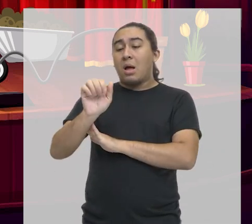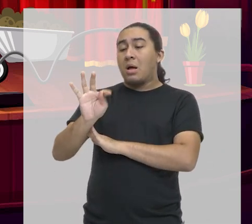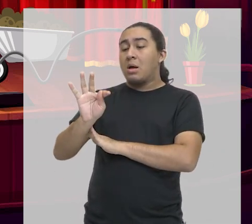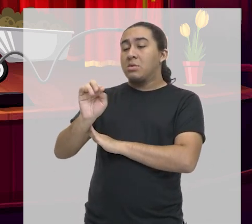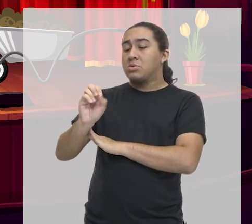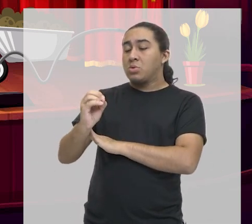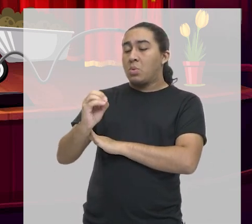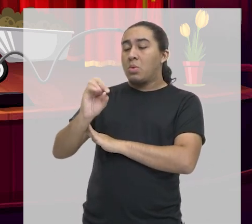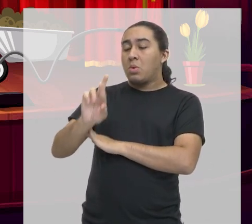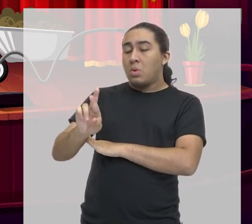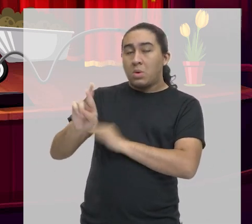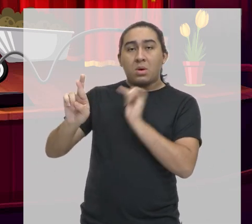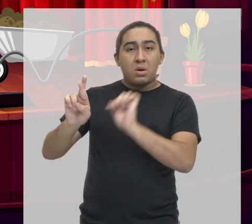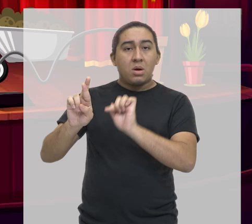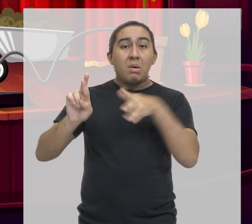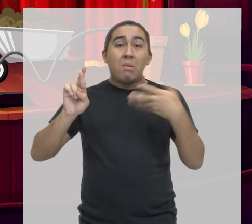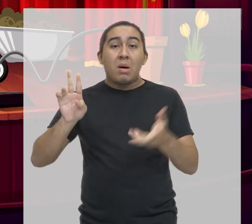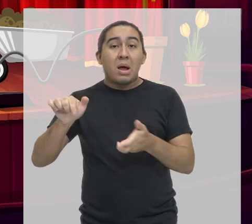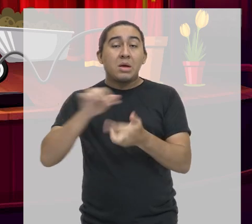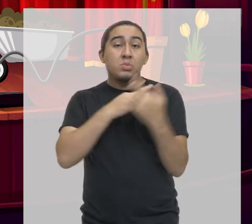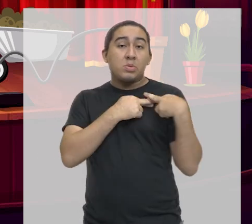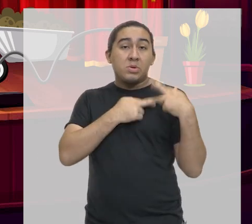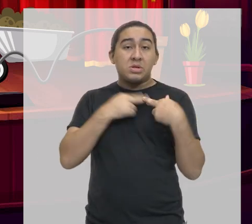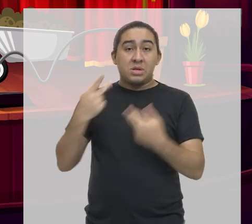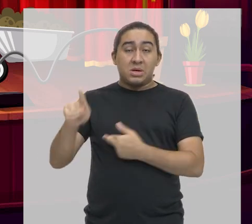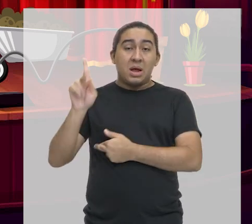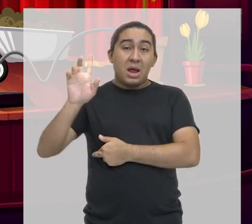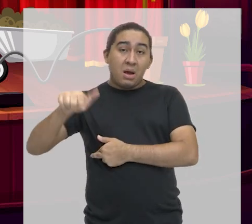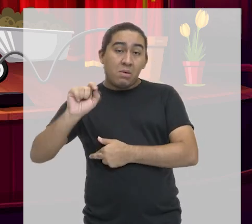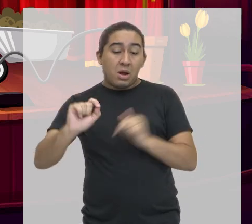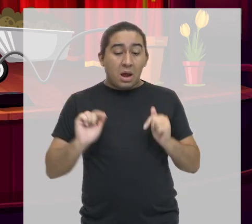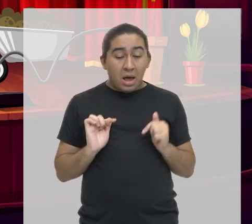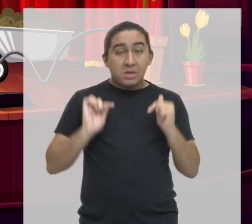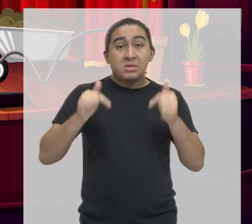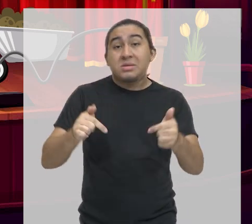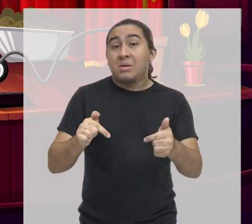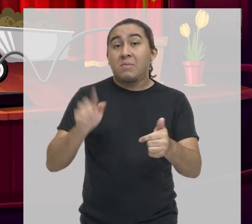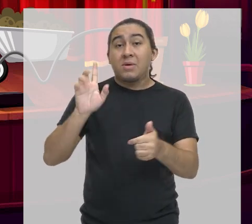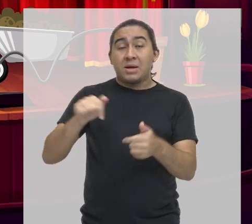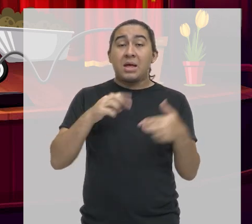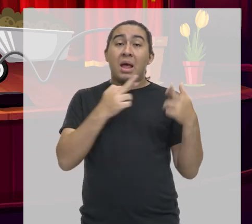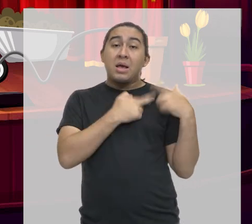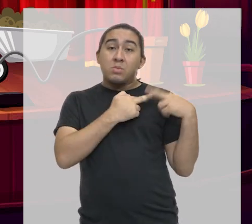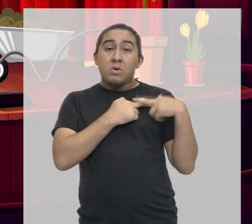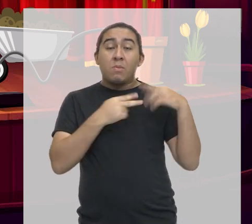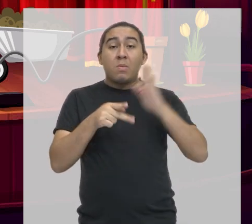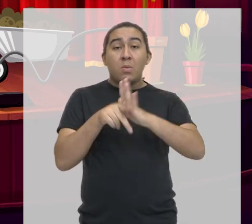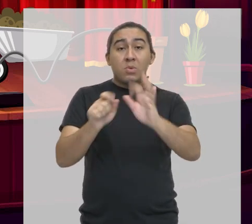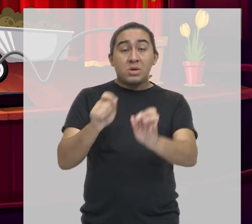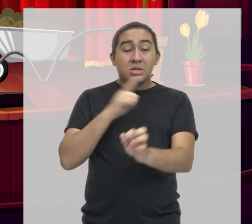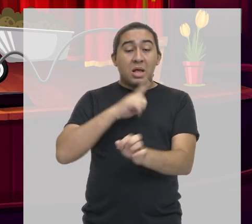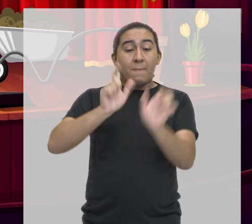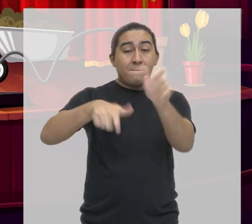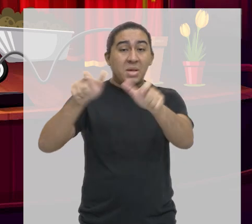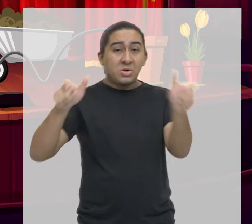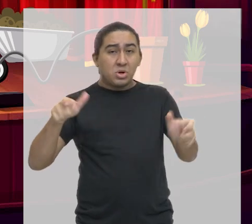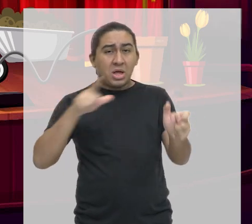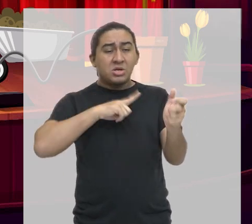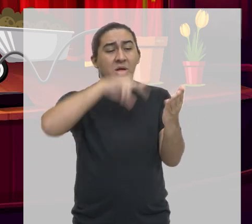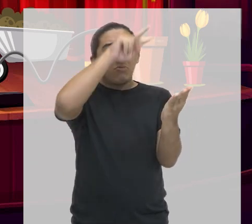peça teatral? O ator é o intérprete da peça teatral, ele é responsável por dar vida aos